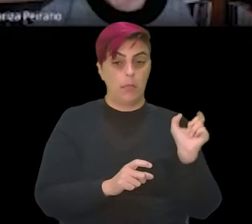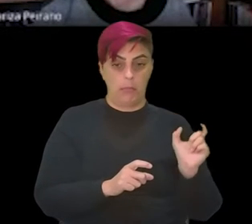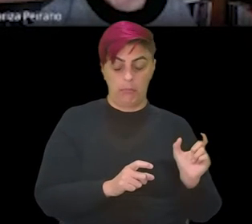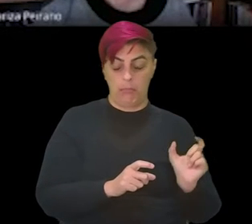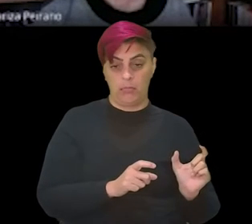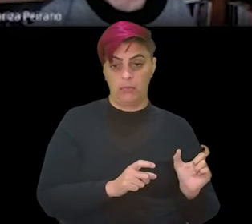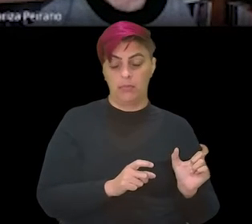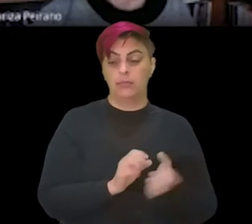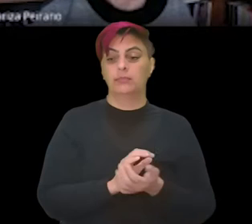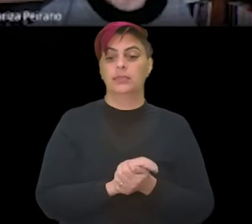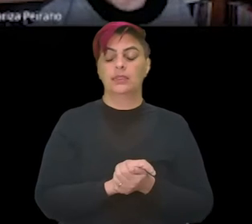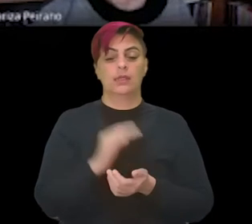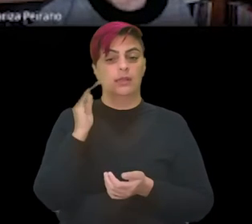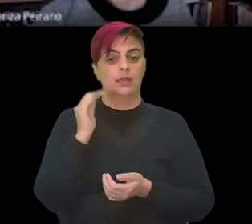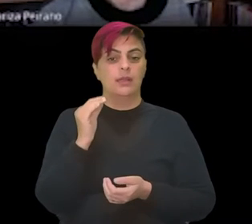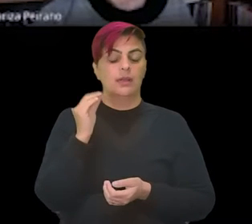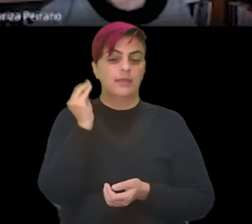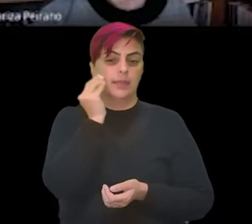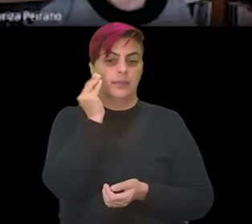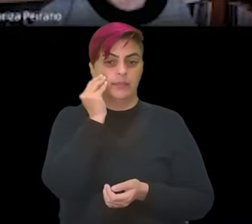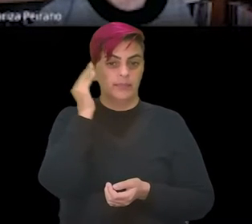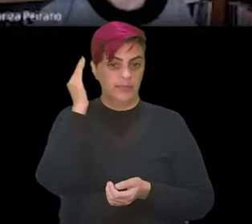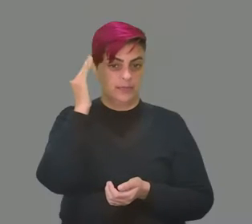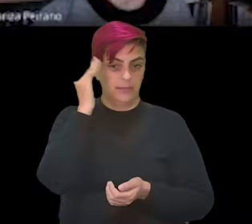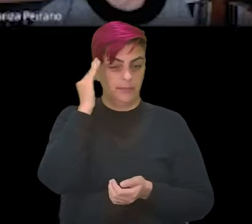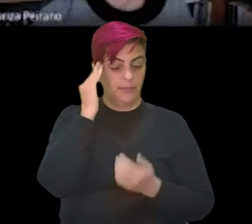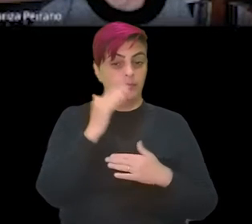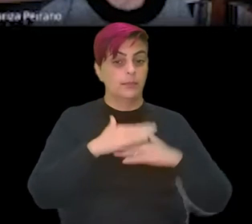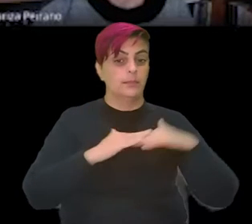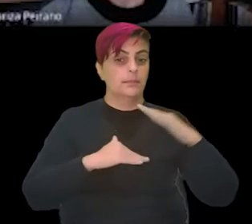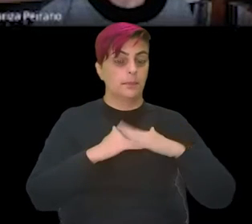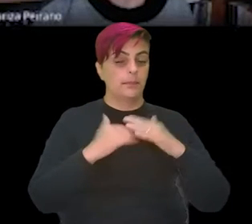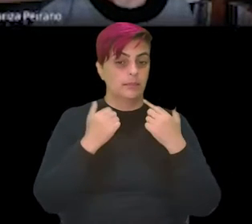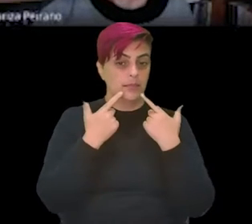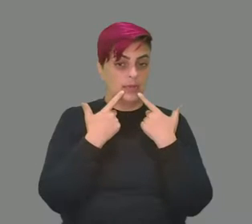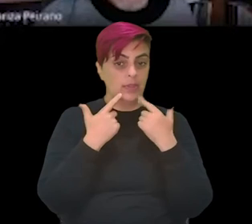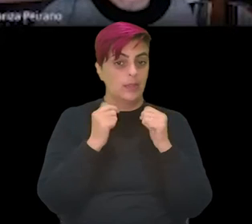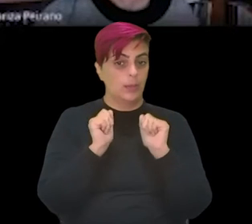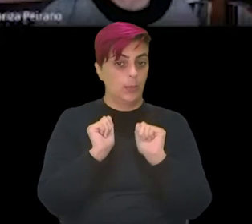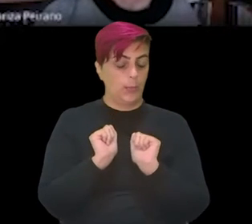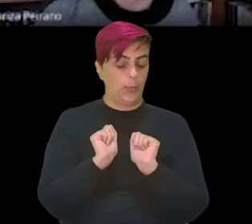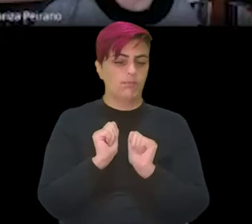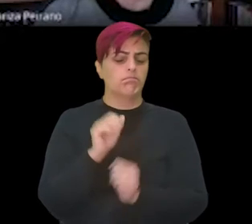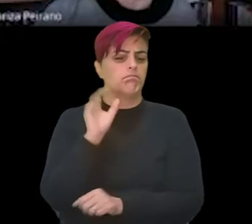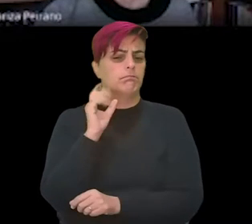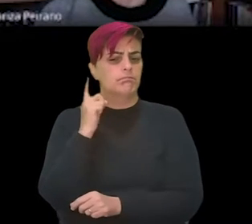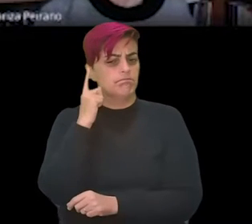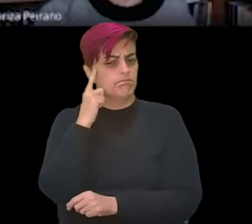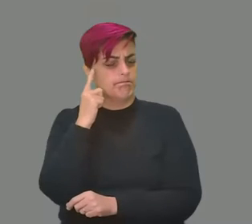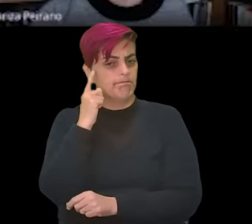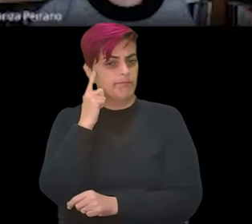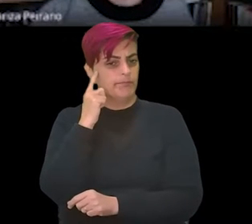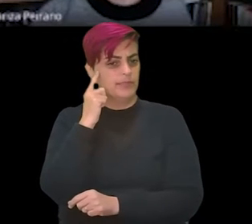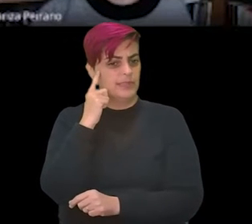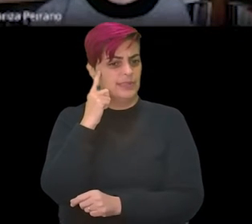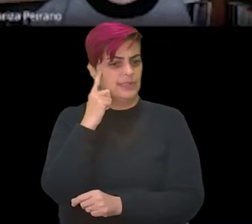para considerações sobre o lado pragmático da linguagem. O curioso é que por muitas